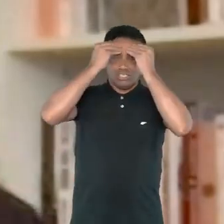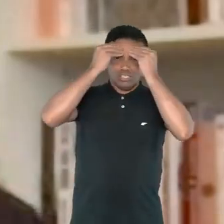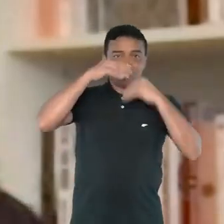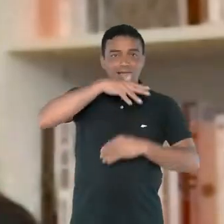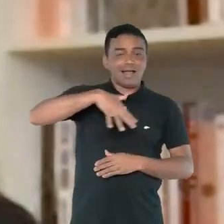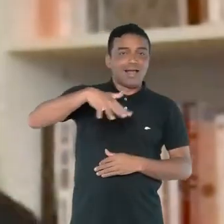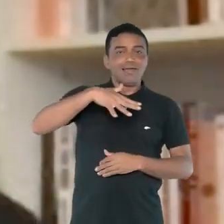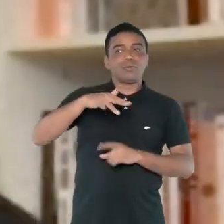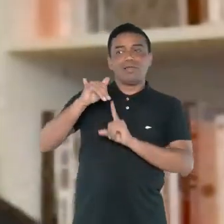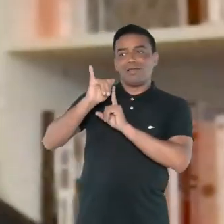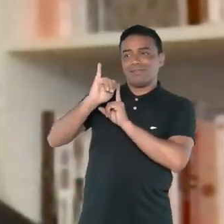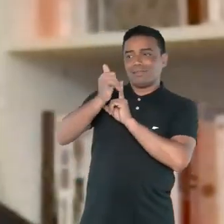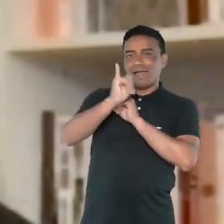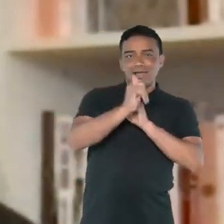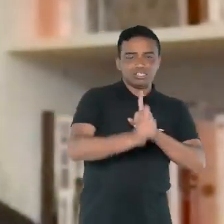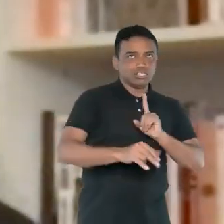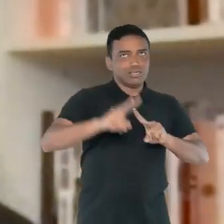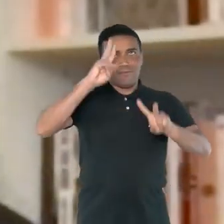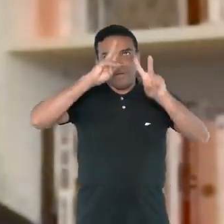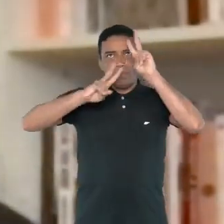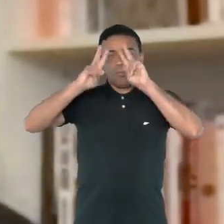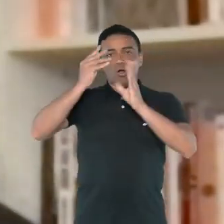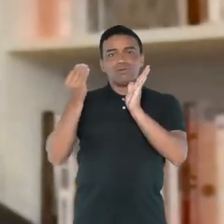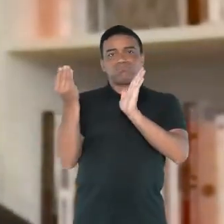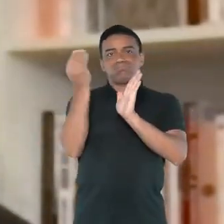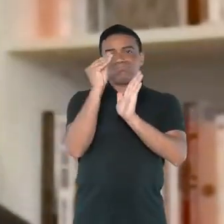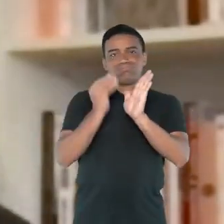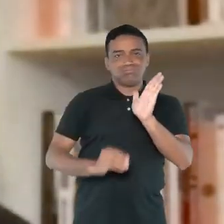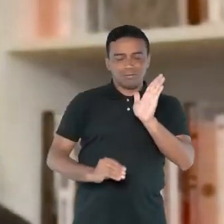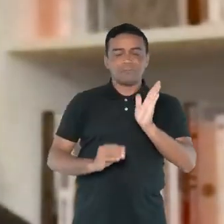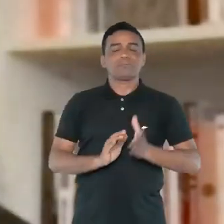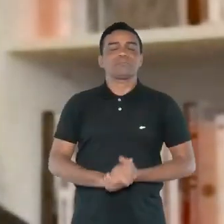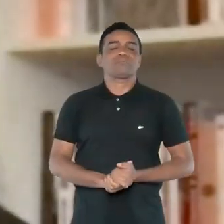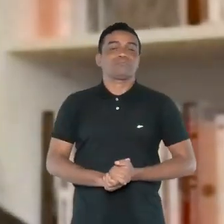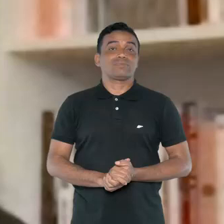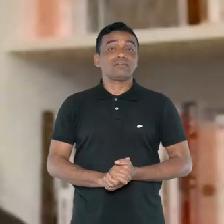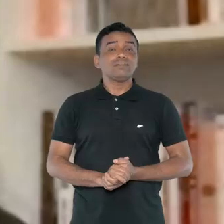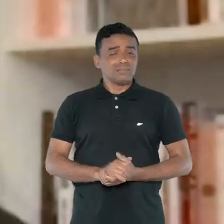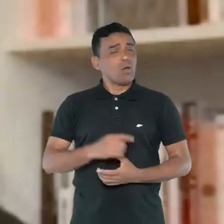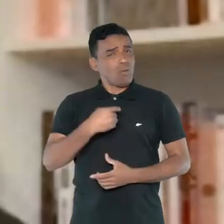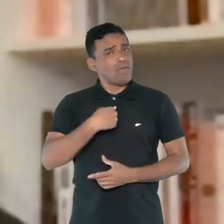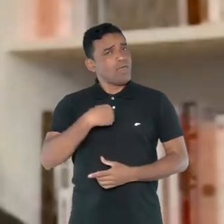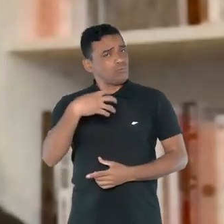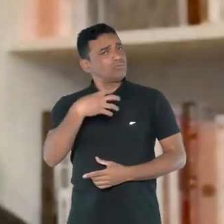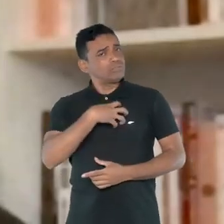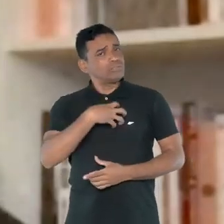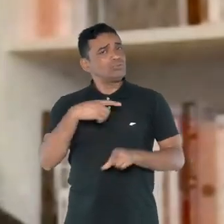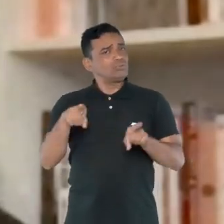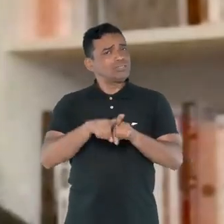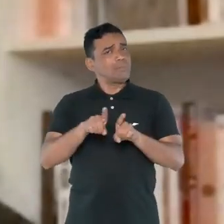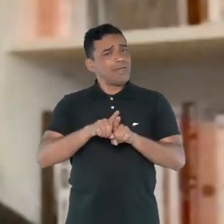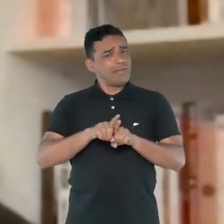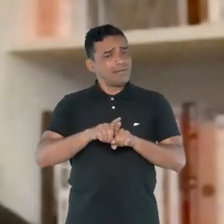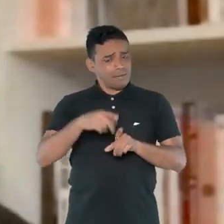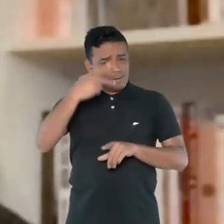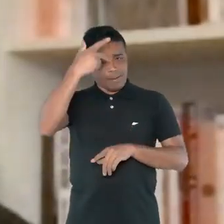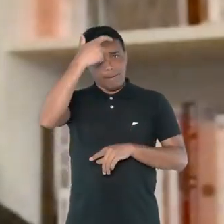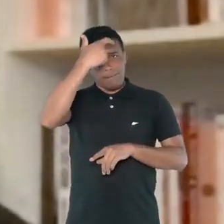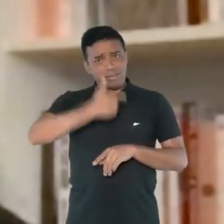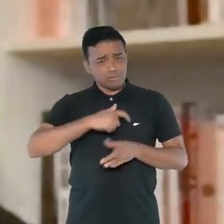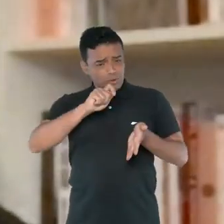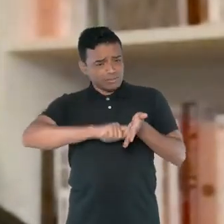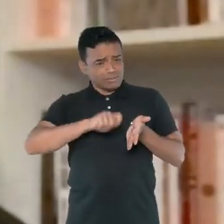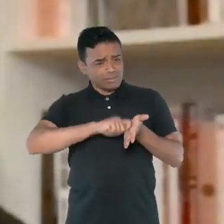dimensão da narrativa, da memória. Ainda assim, eu sinto que também, como escritor, há